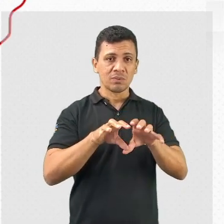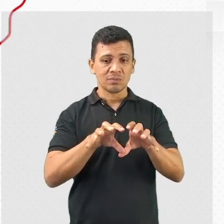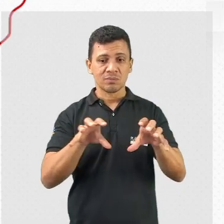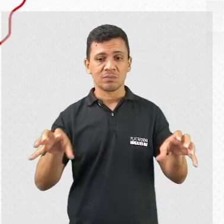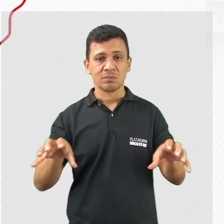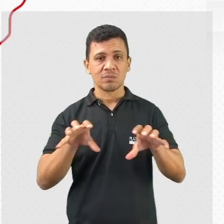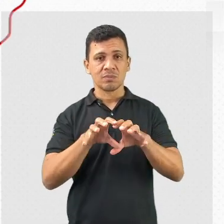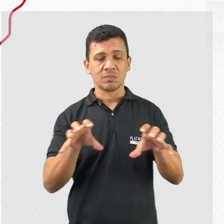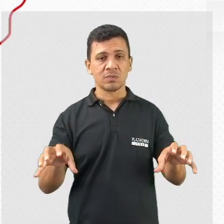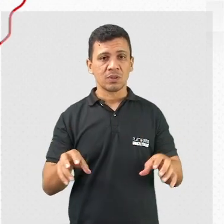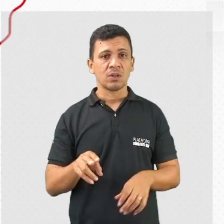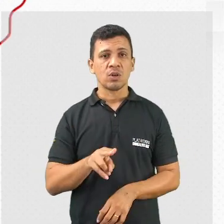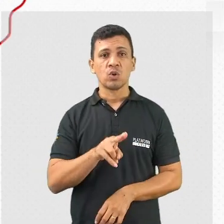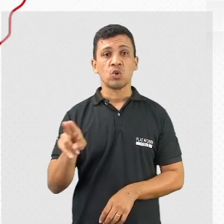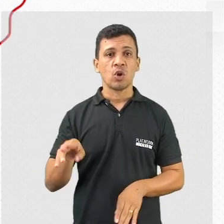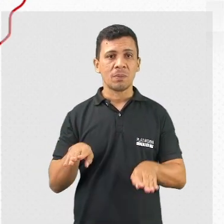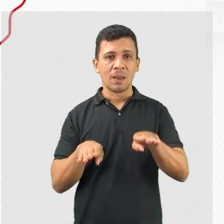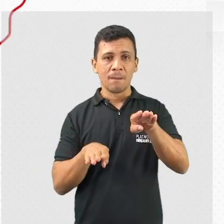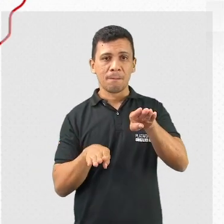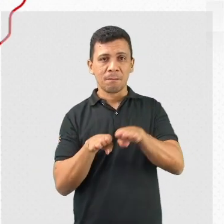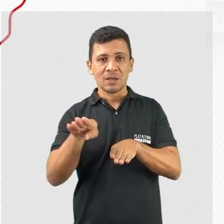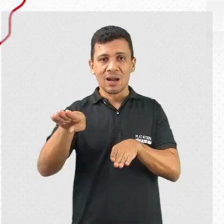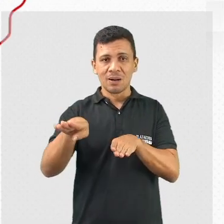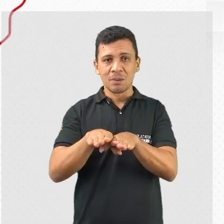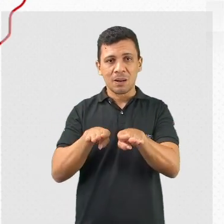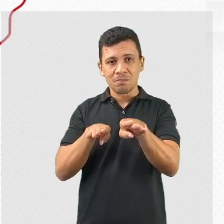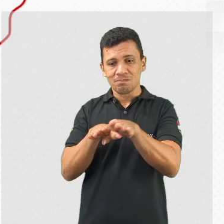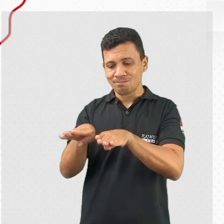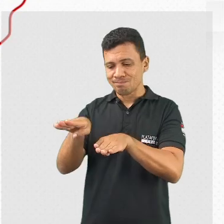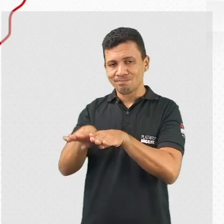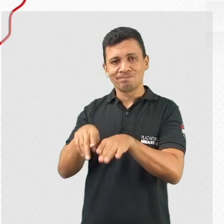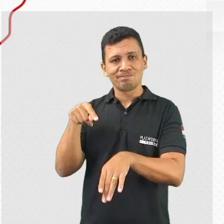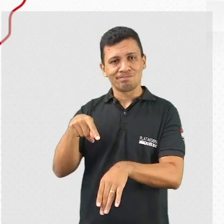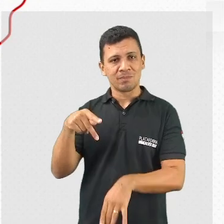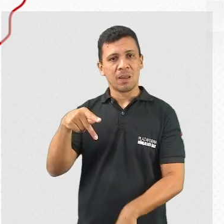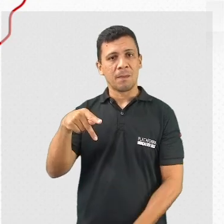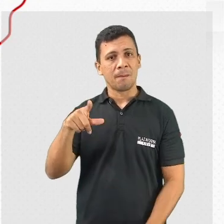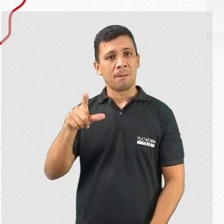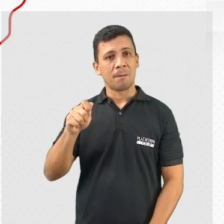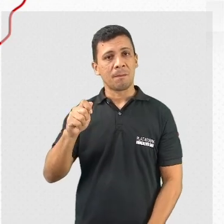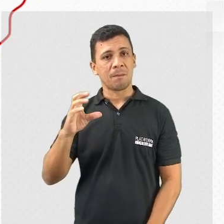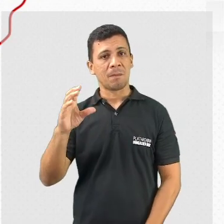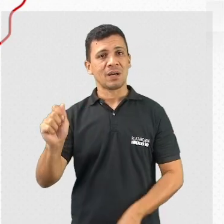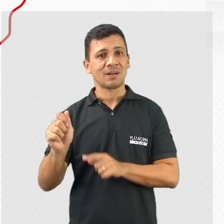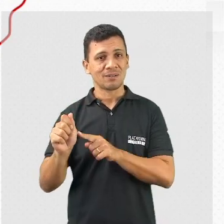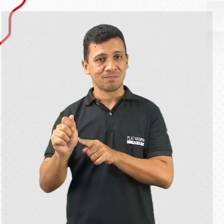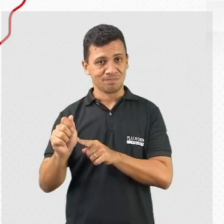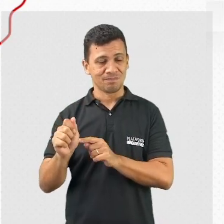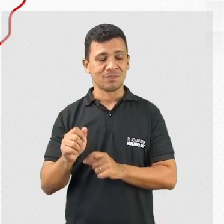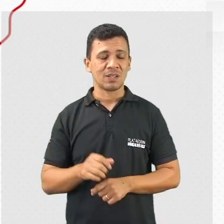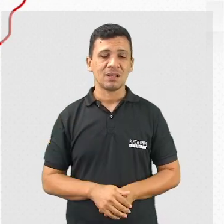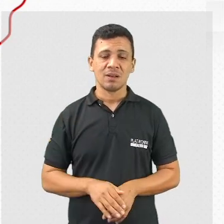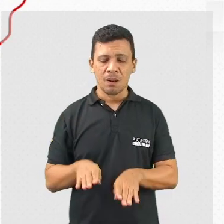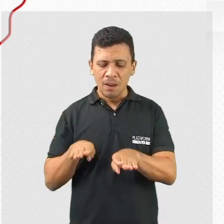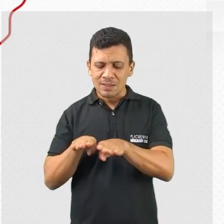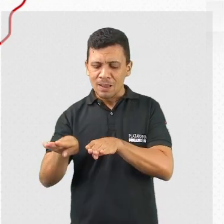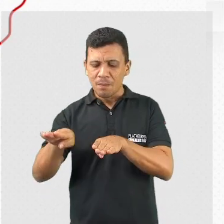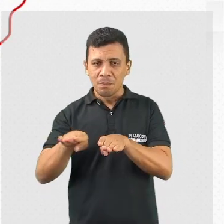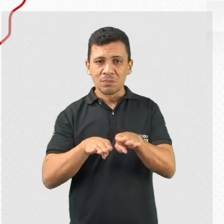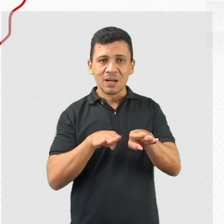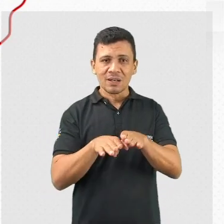de placas tectônicas. E o mais importante, essas placas tectônicas, elas estão